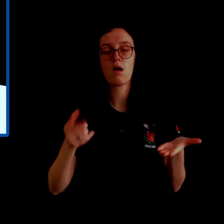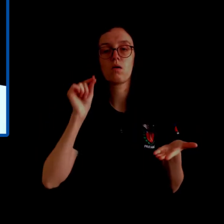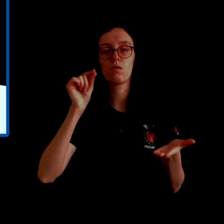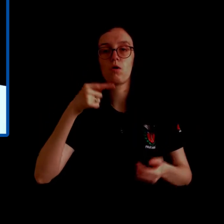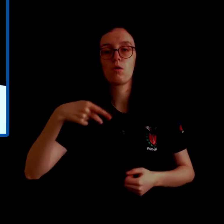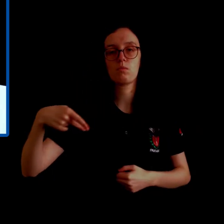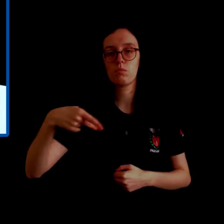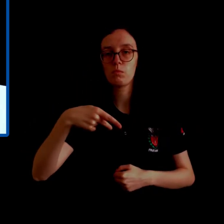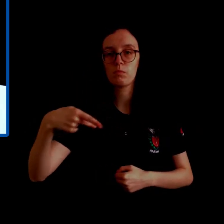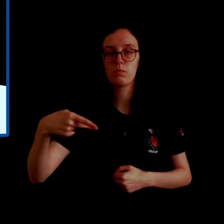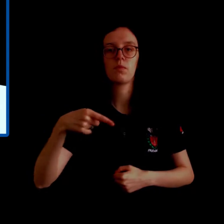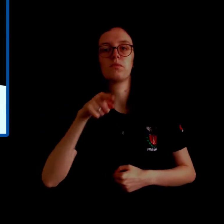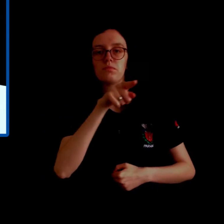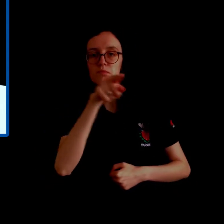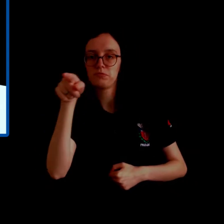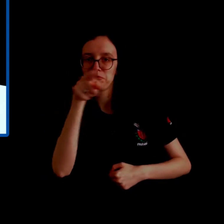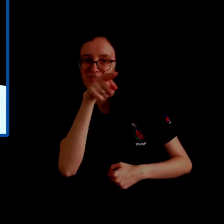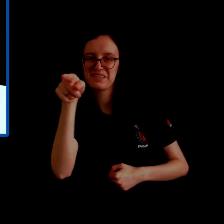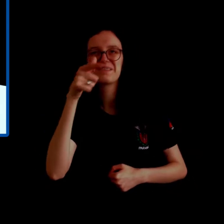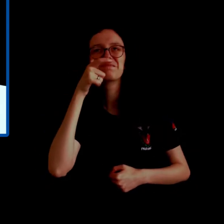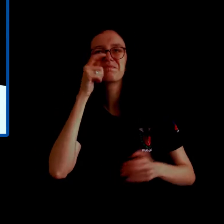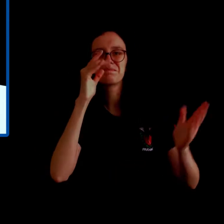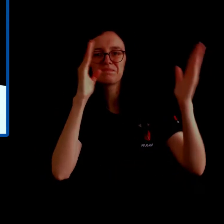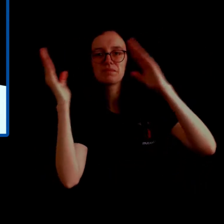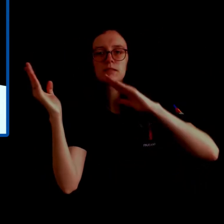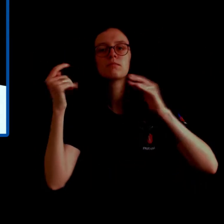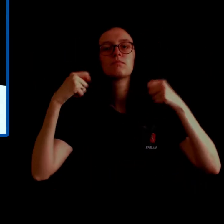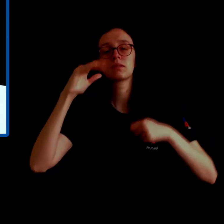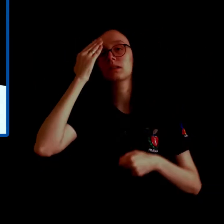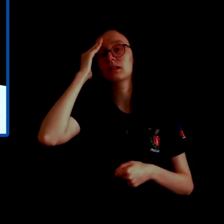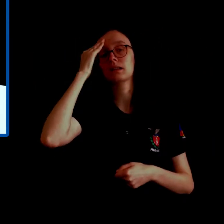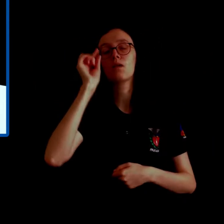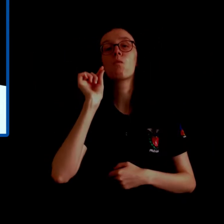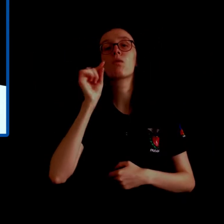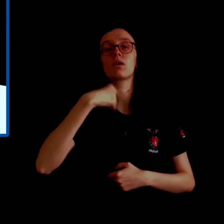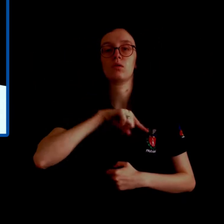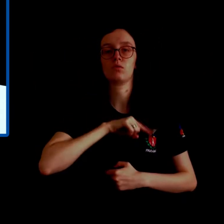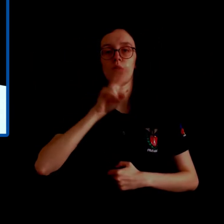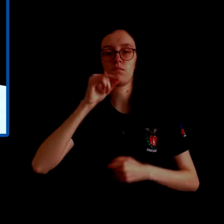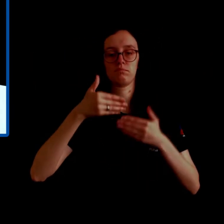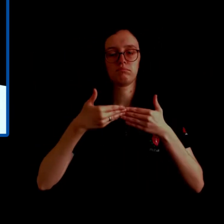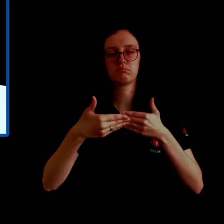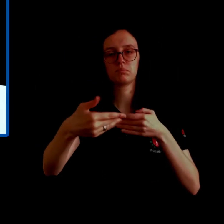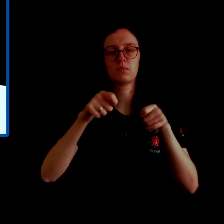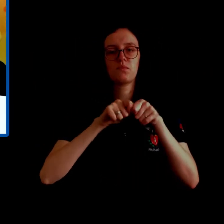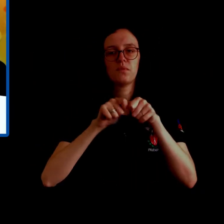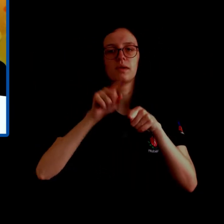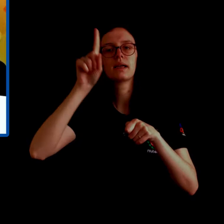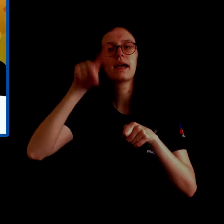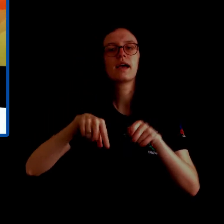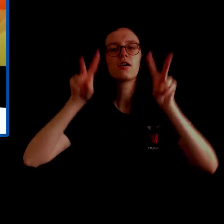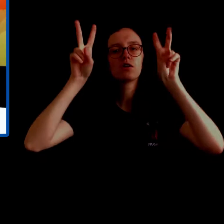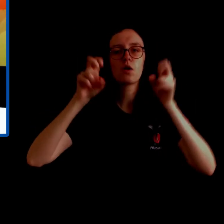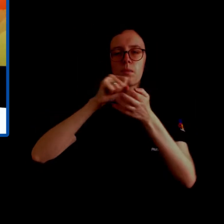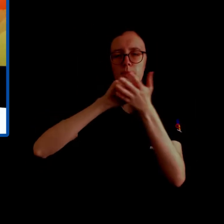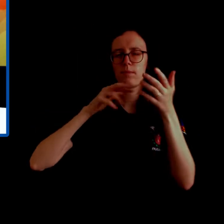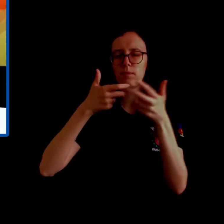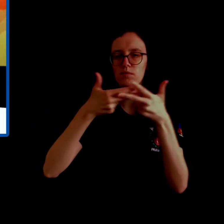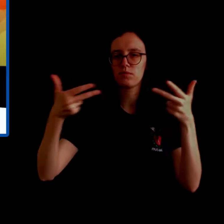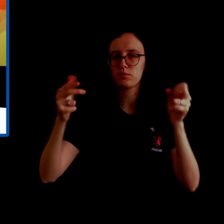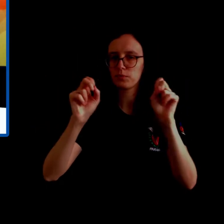você aí na ponta, entenda um pouco do que nós vamos fazer em relação às atividades,